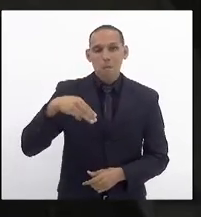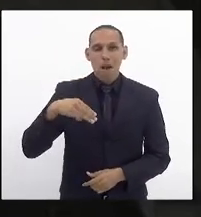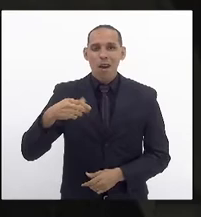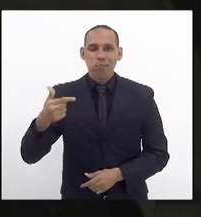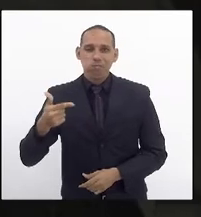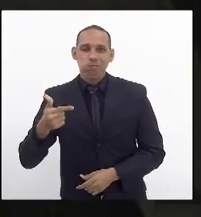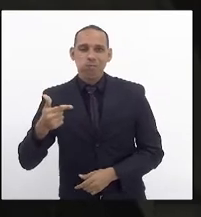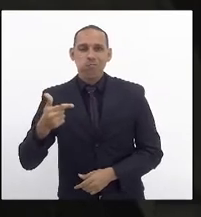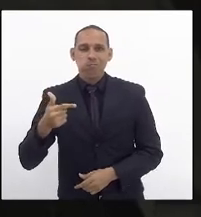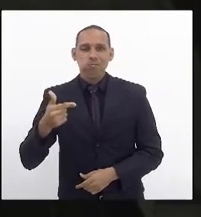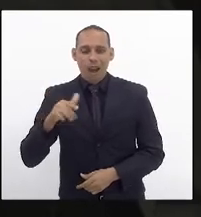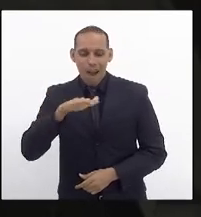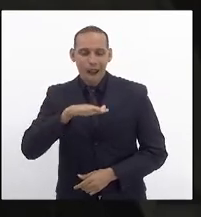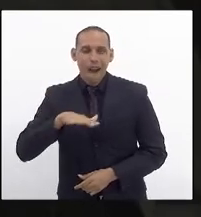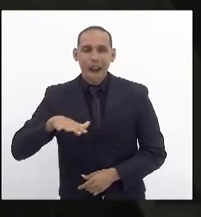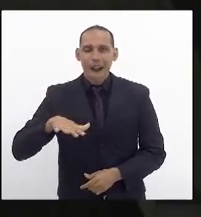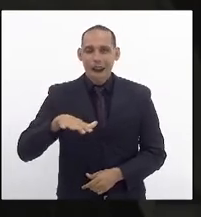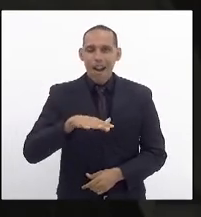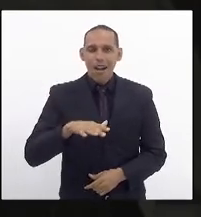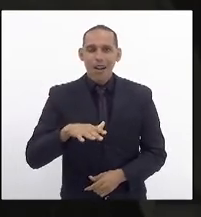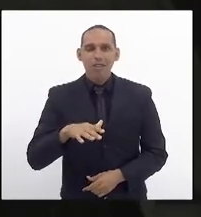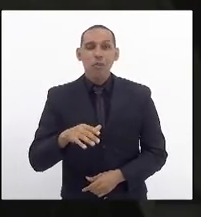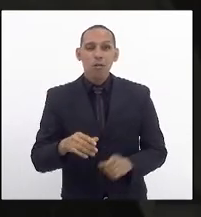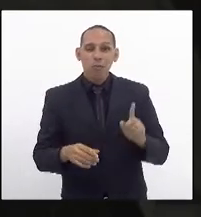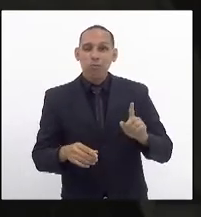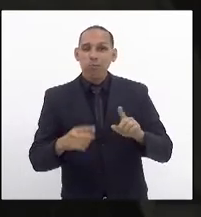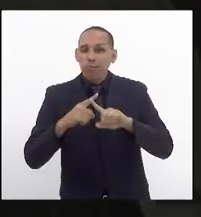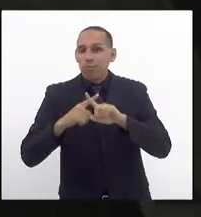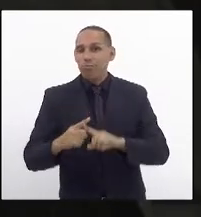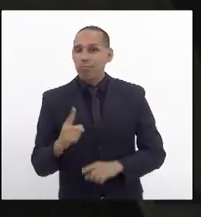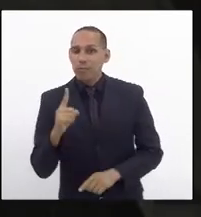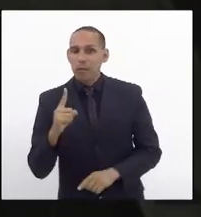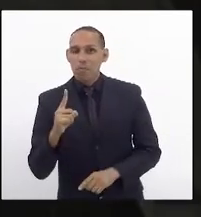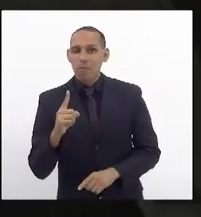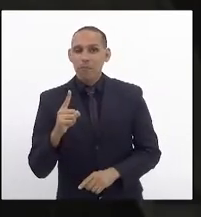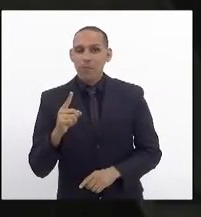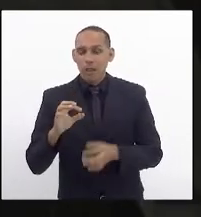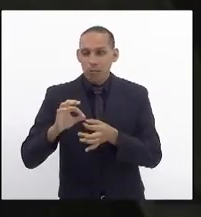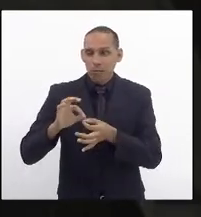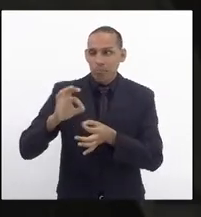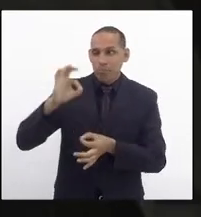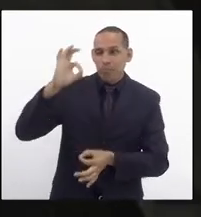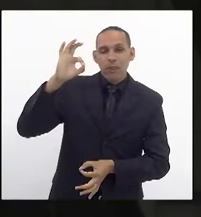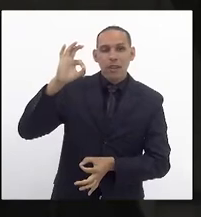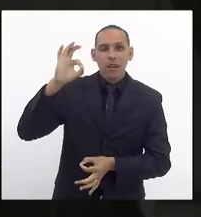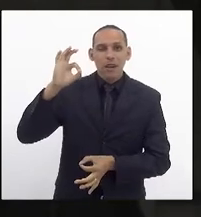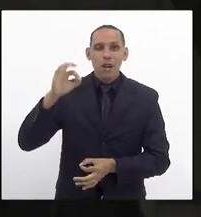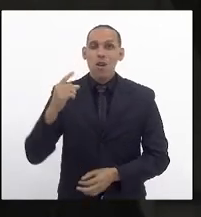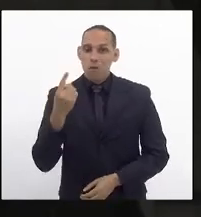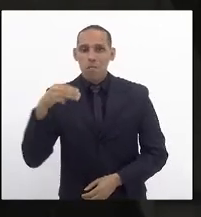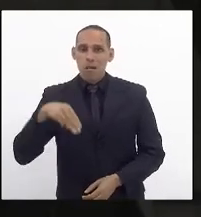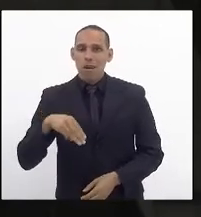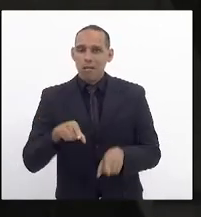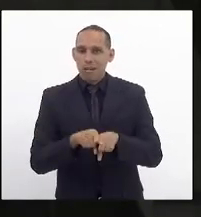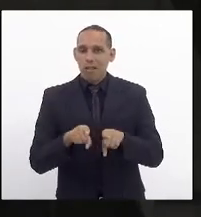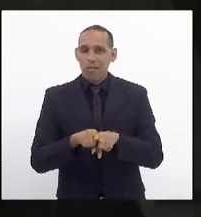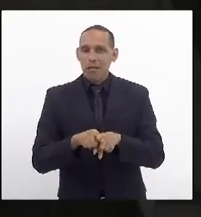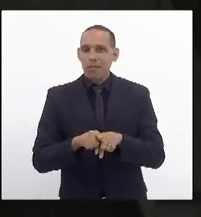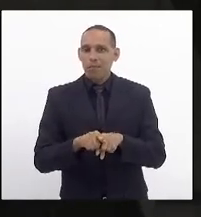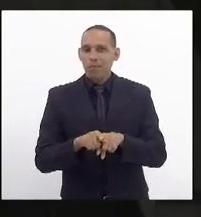de área de base um por um com o metro quadrado de altura da um metro cúbico né